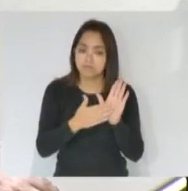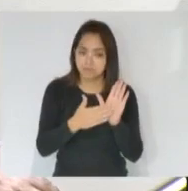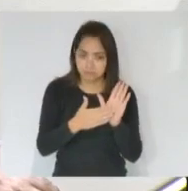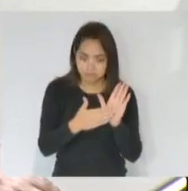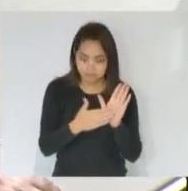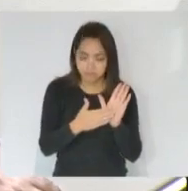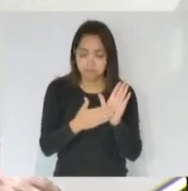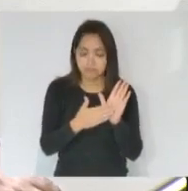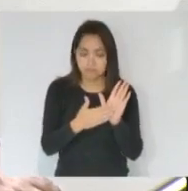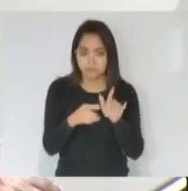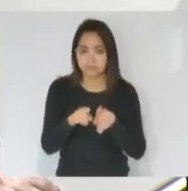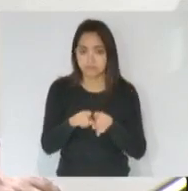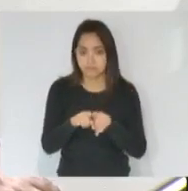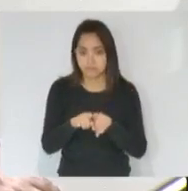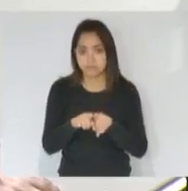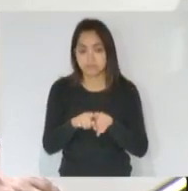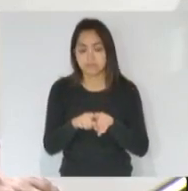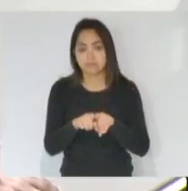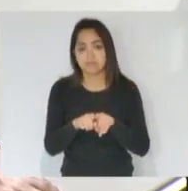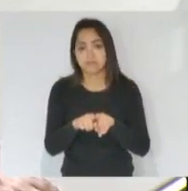inclusive, como